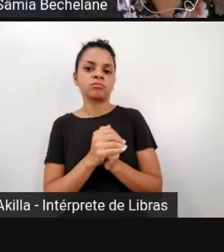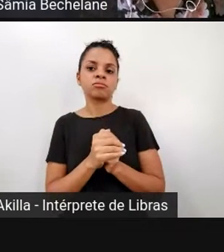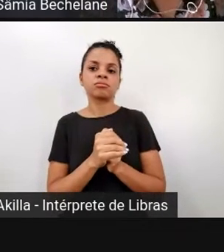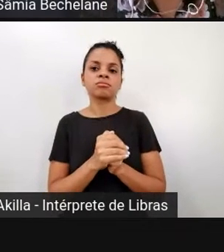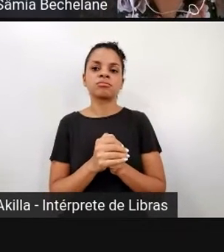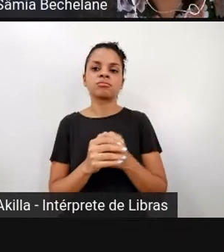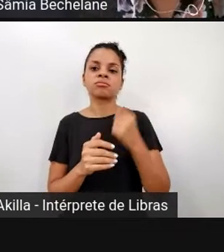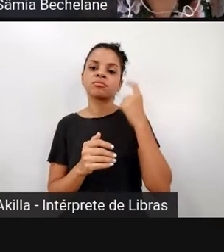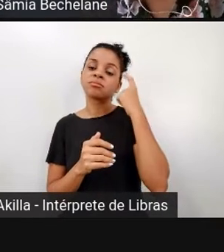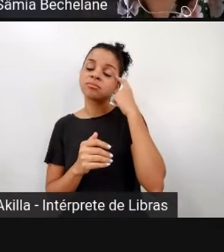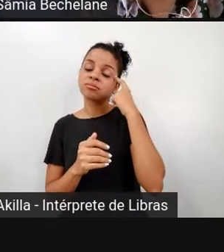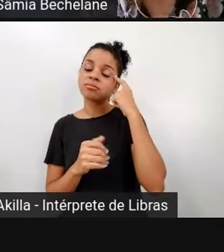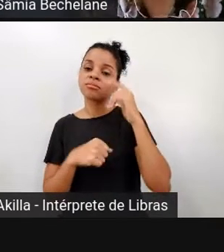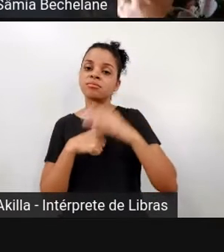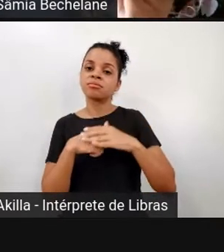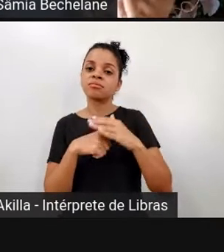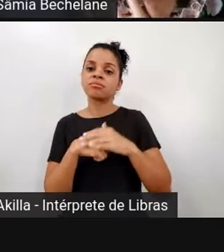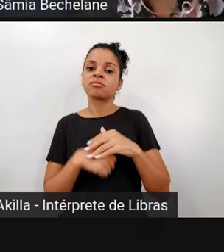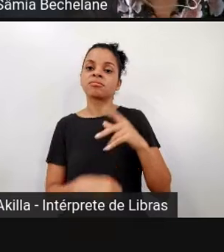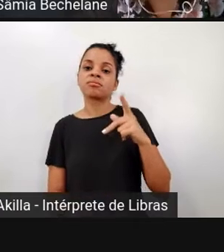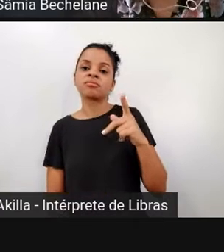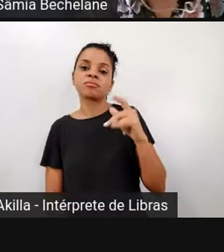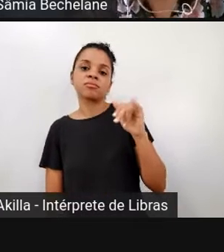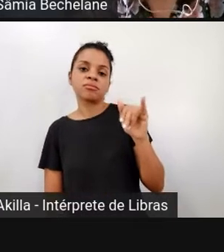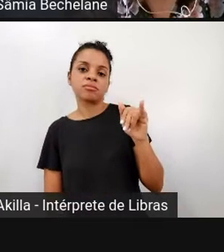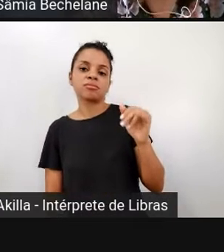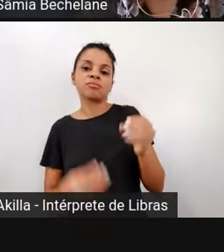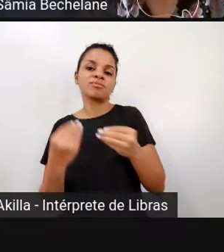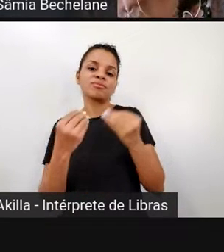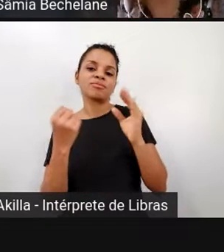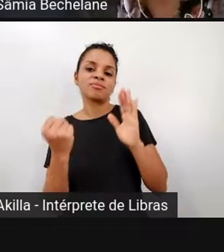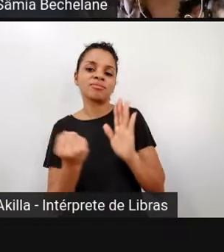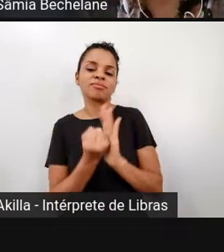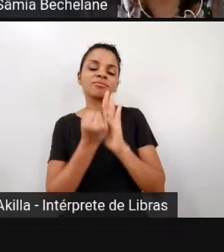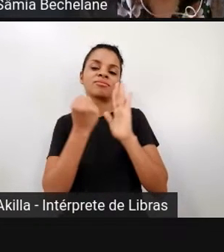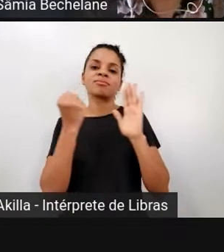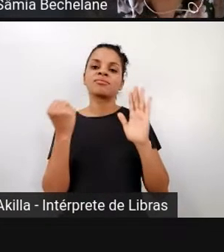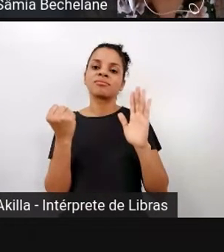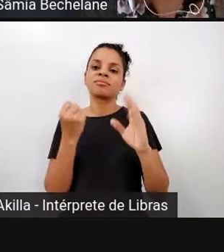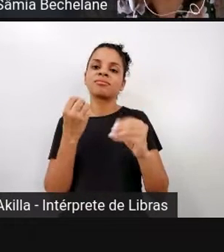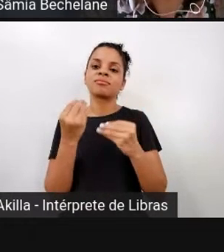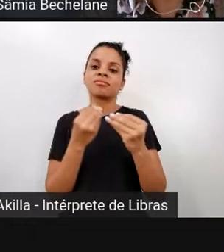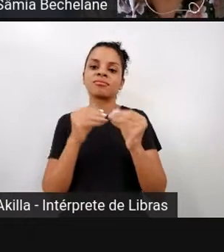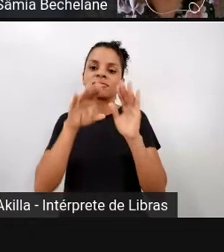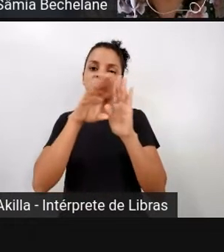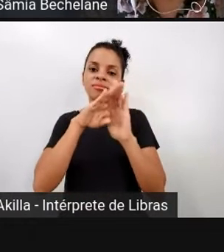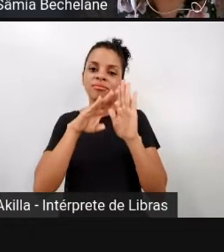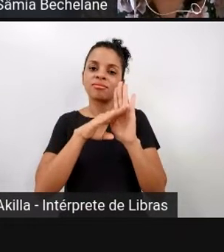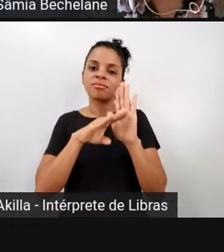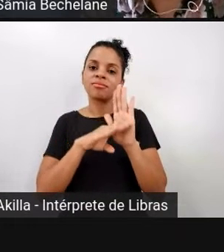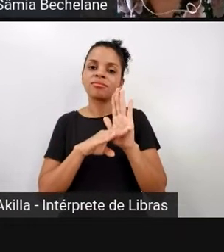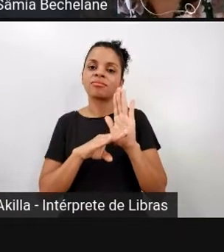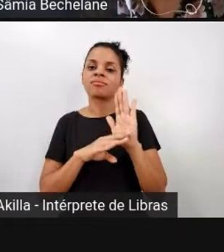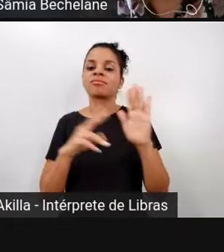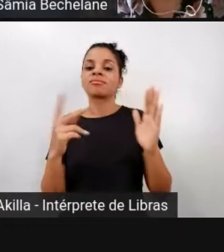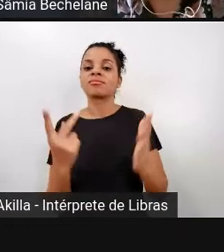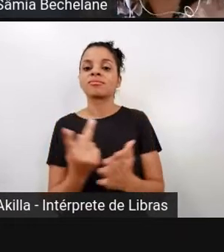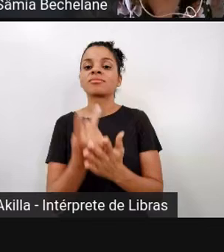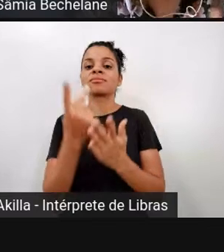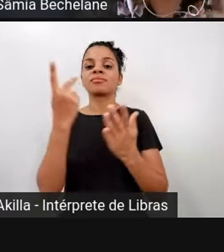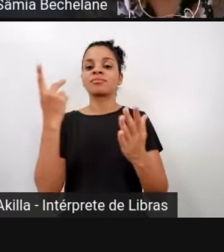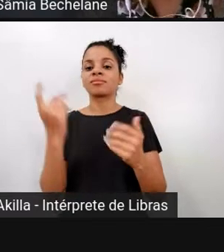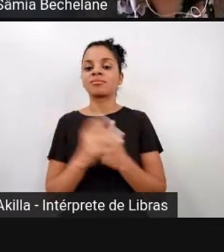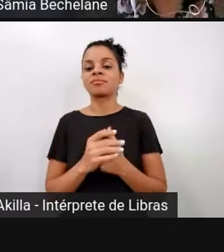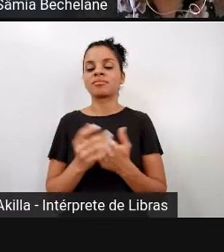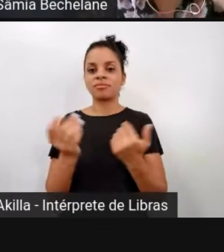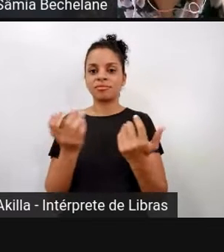forma quantitativa, como é que era esse impacto, né? Como é que esse agendamento acontecia, e eu queria, de alguma forma, mensurar